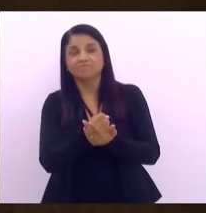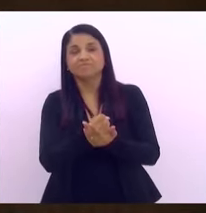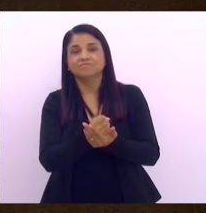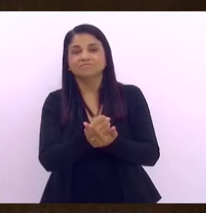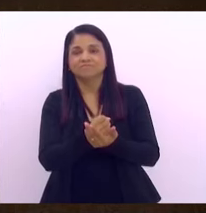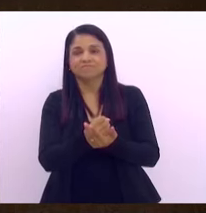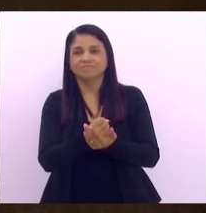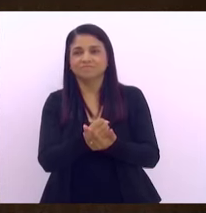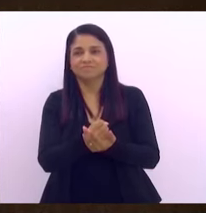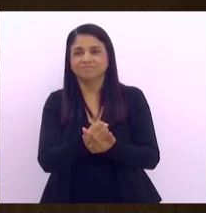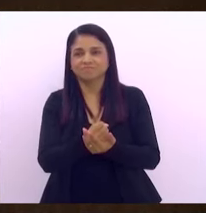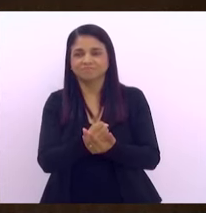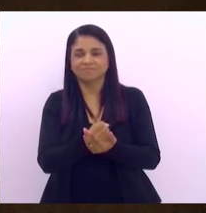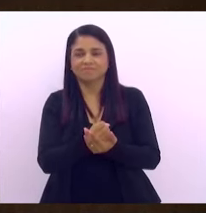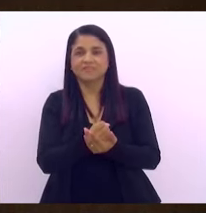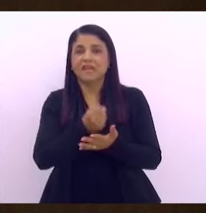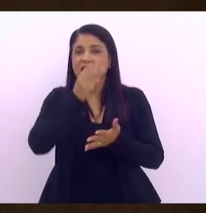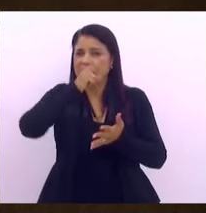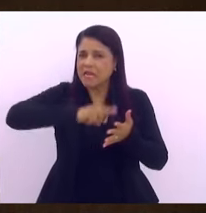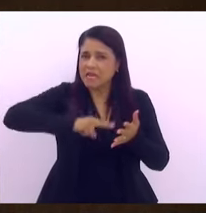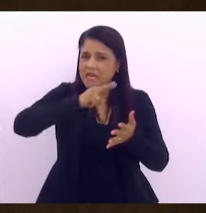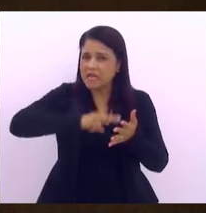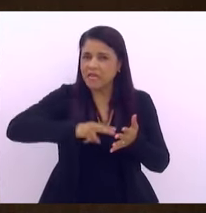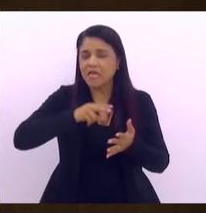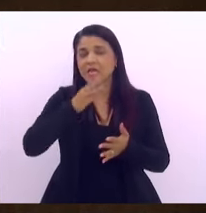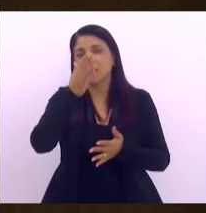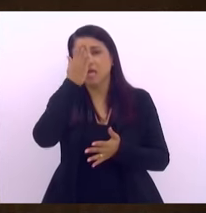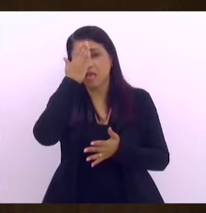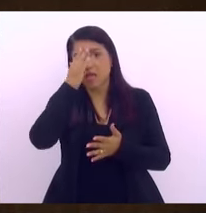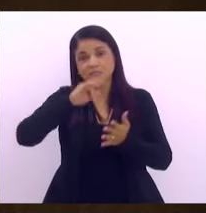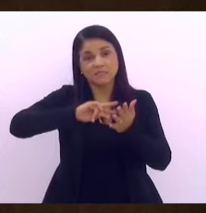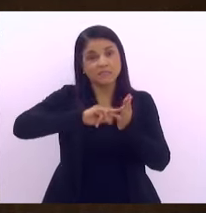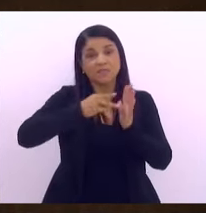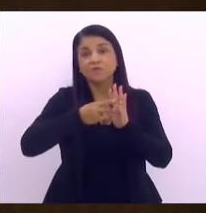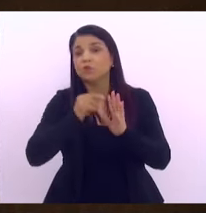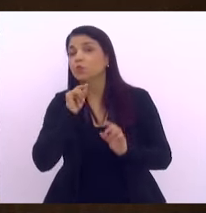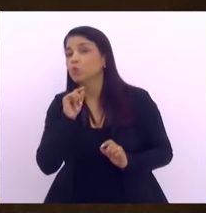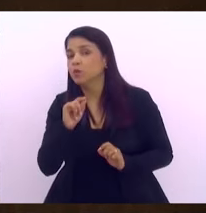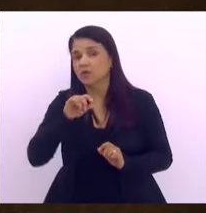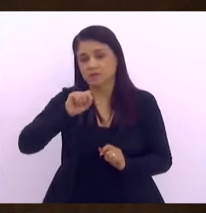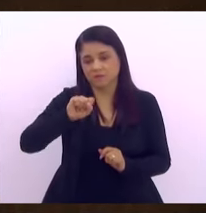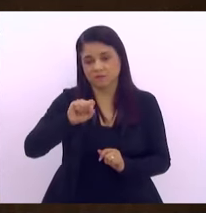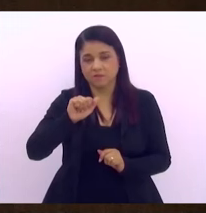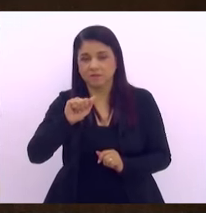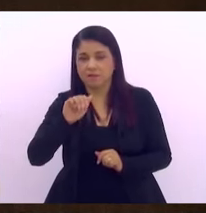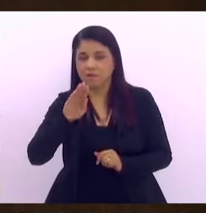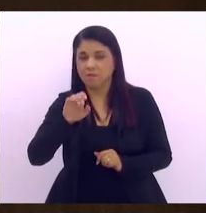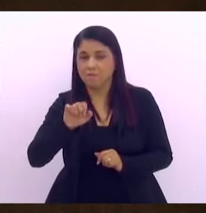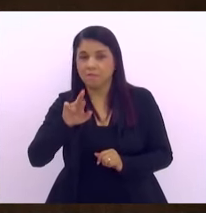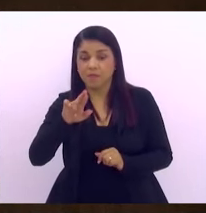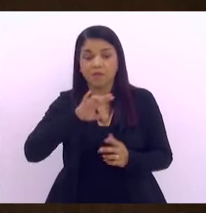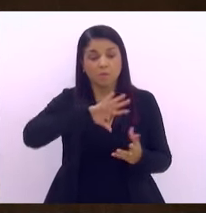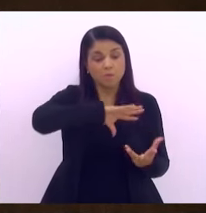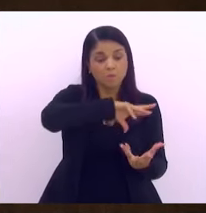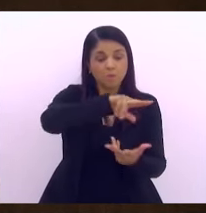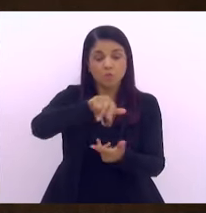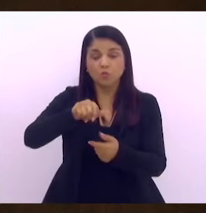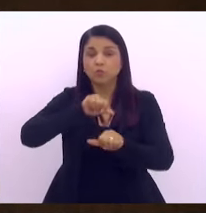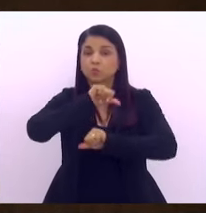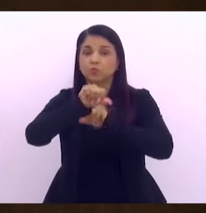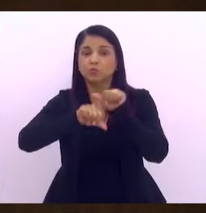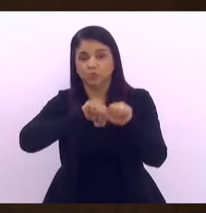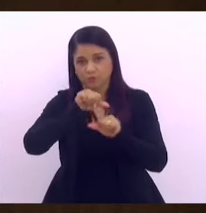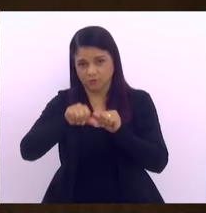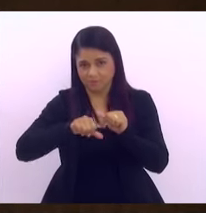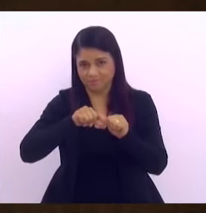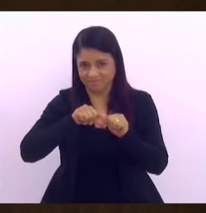gente sabe que ler é saber, como o deputado Luiz Paulo falou, e saber é mudar o mundo. Então,